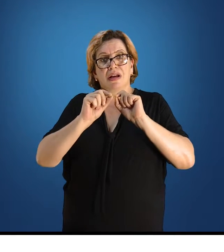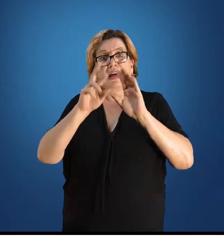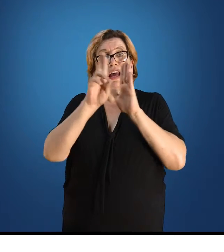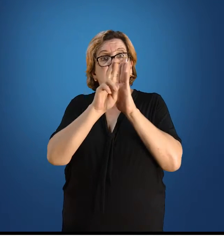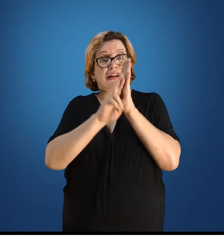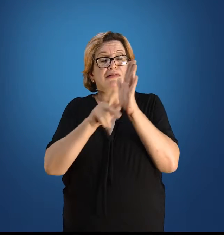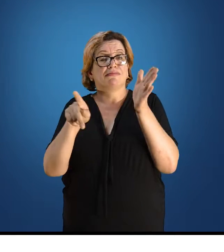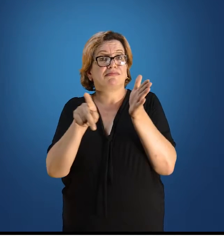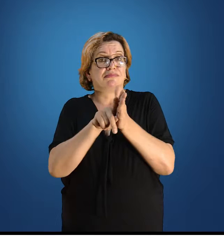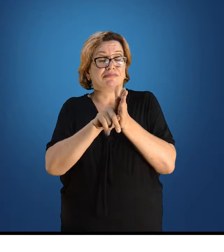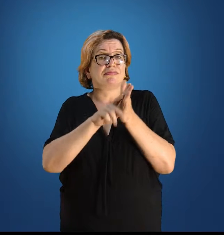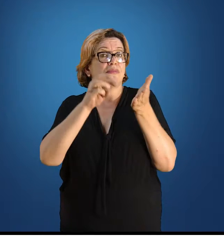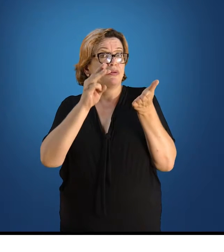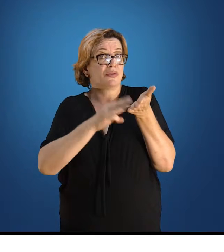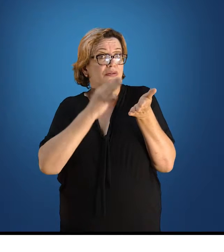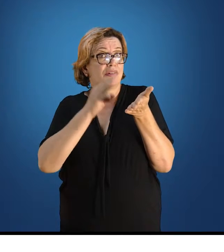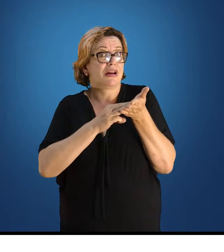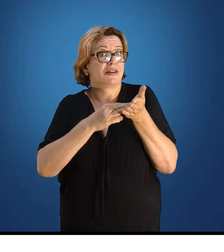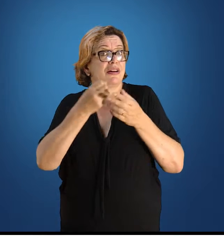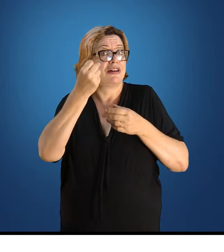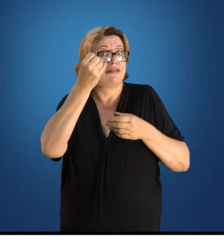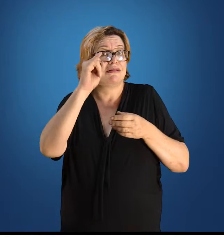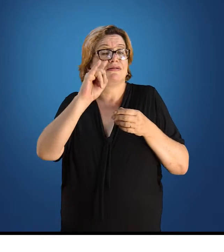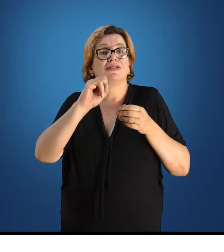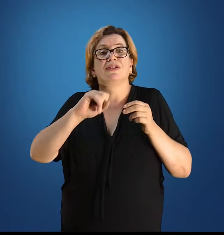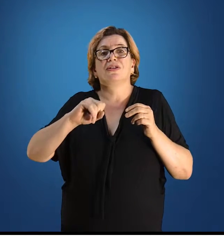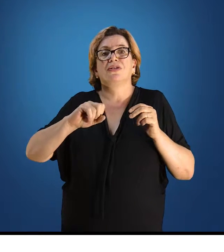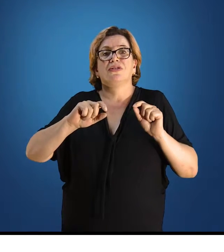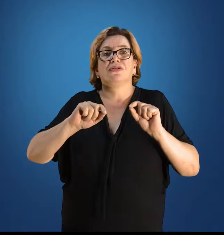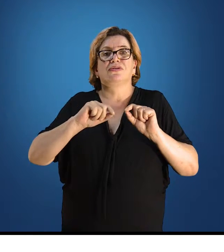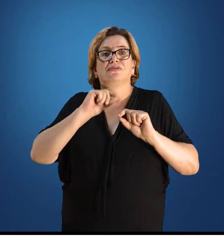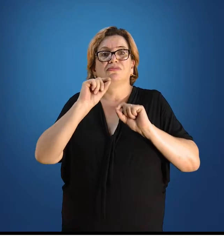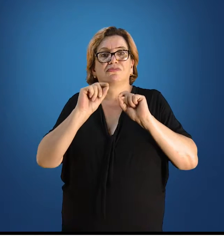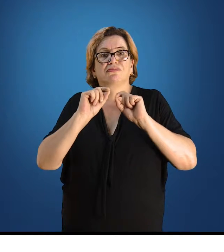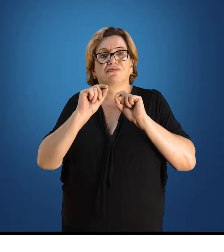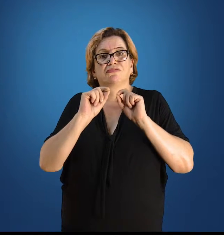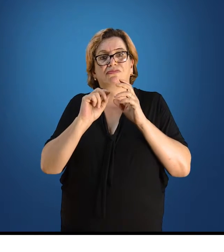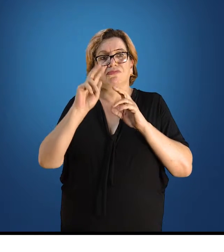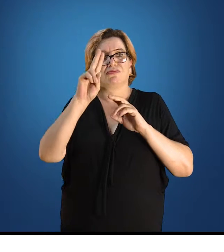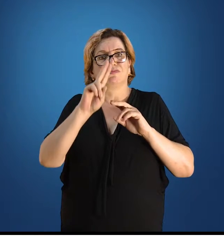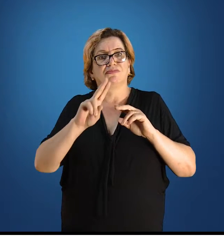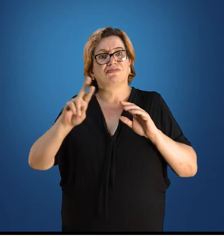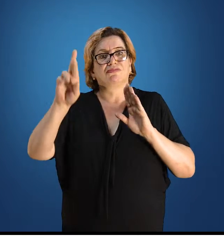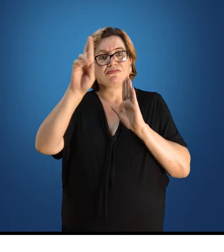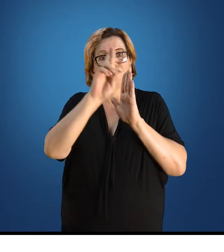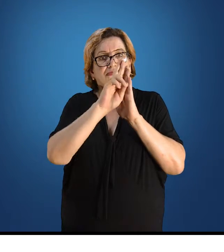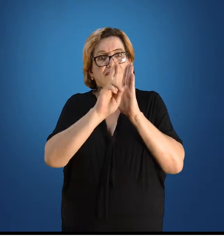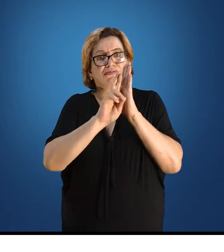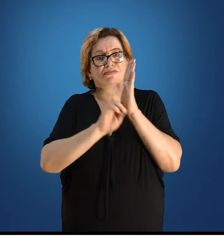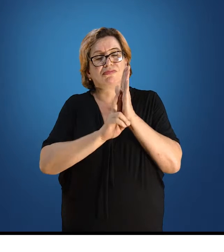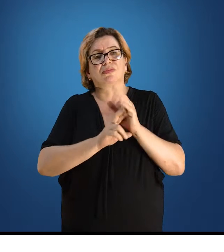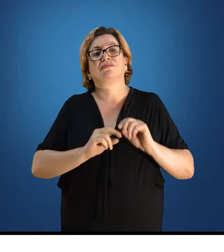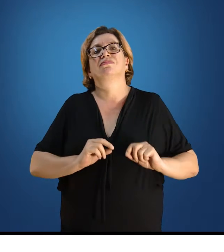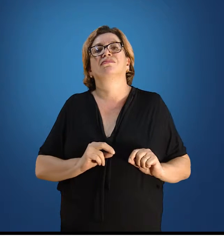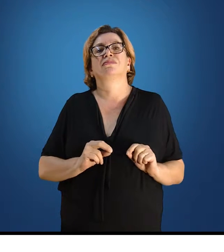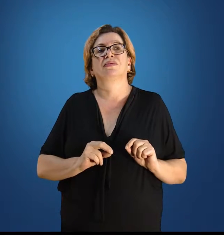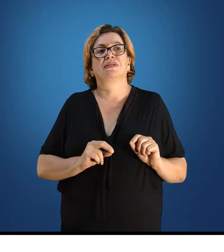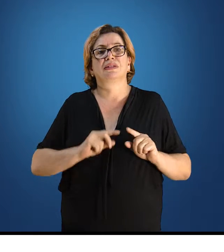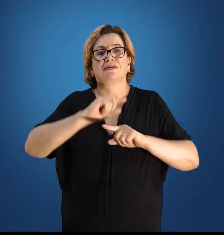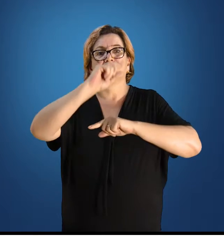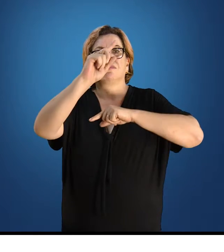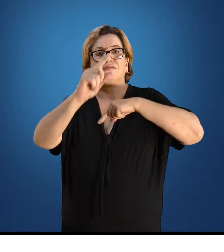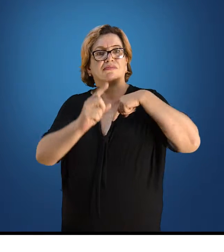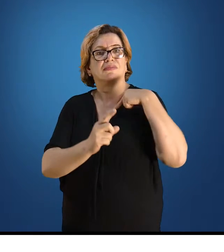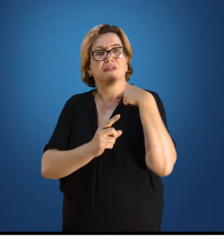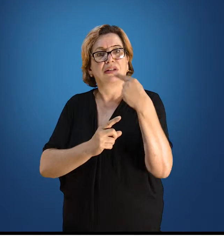um exemplo, um modelo. Se você for citar uma monografia por completo, você deve seguir este exemplo. Logo mais